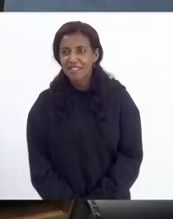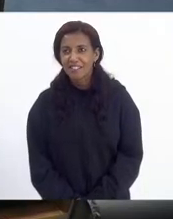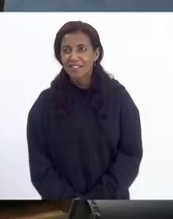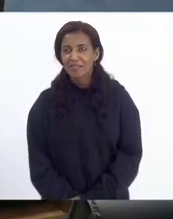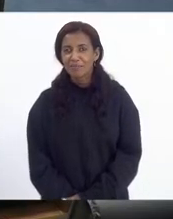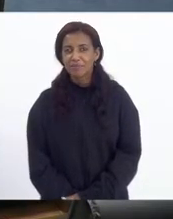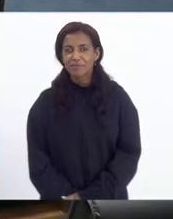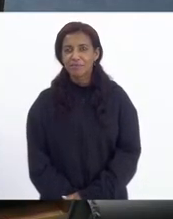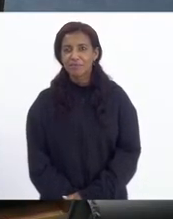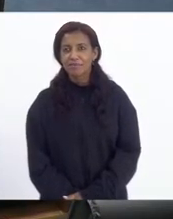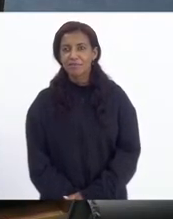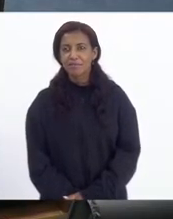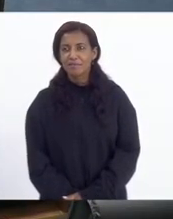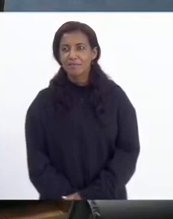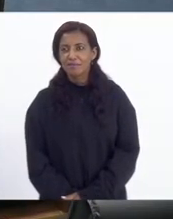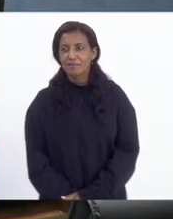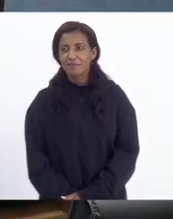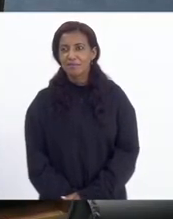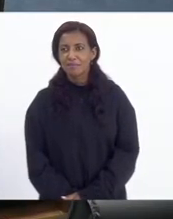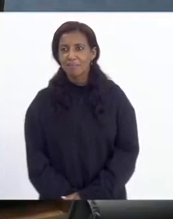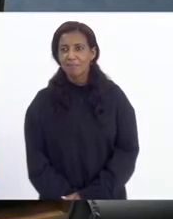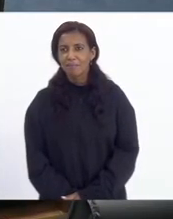E aí